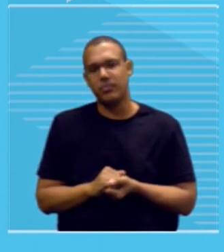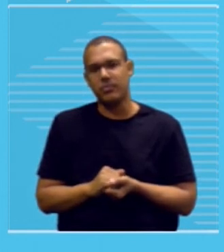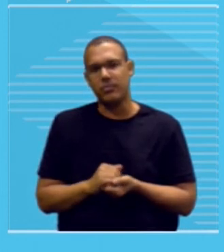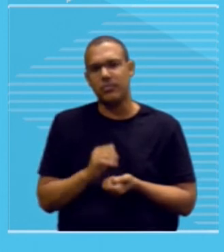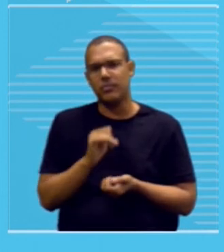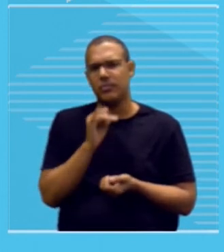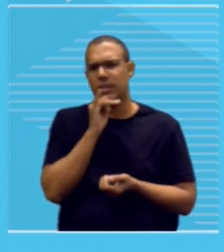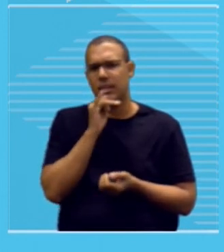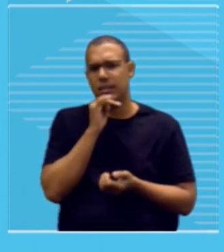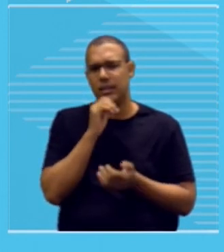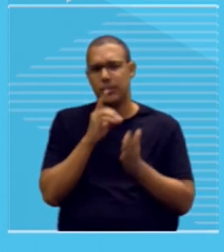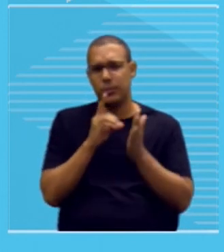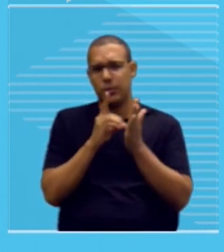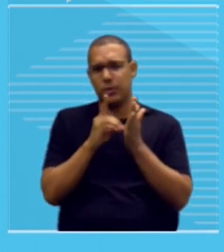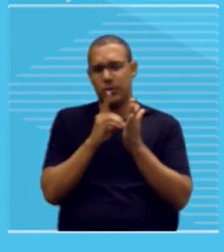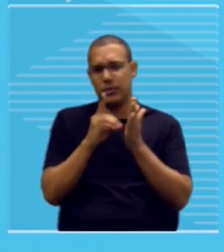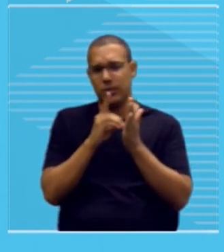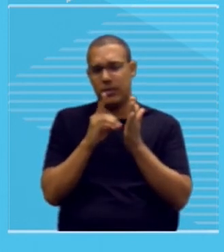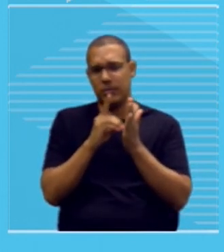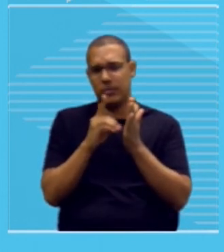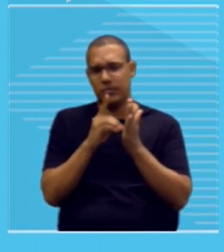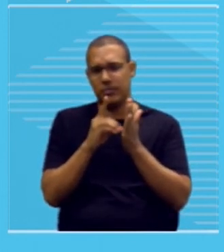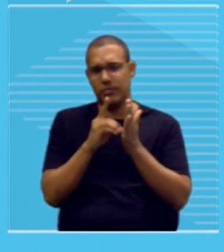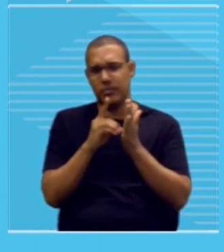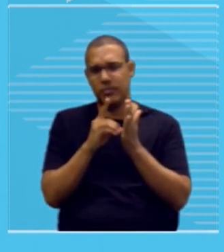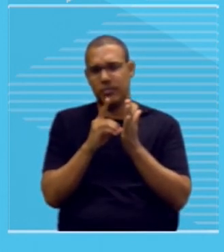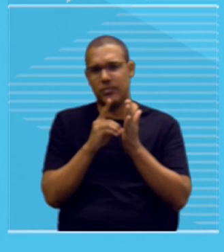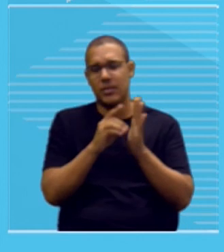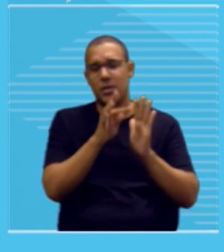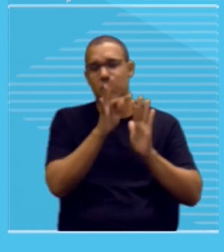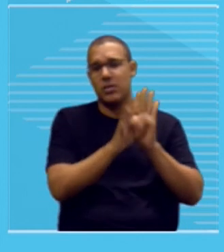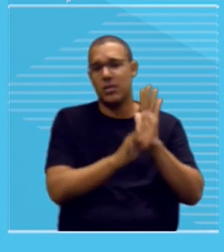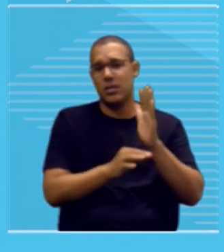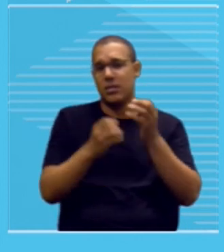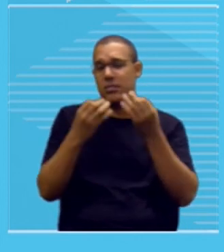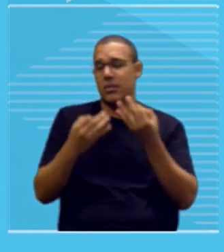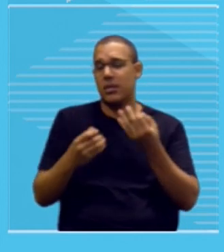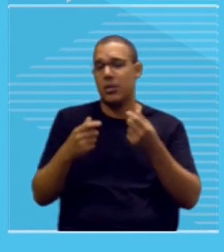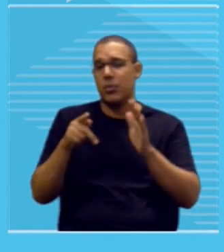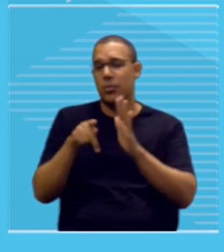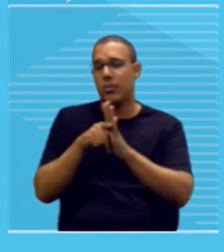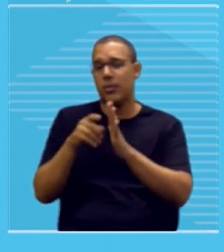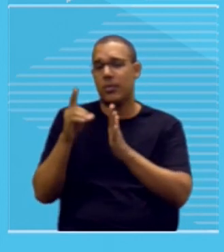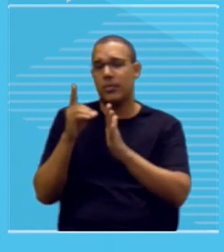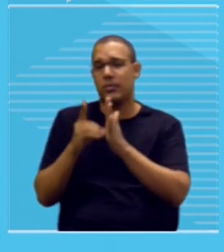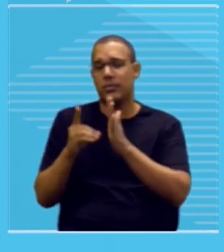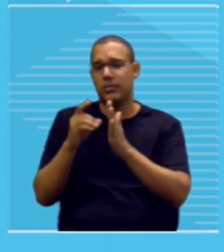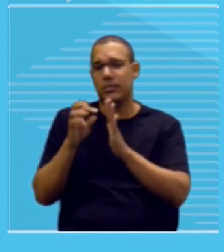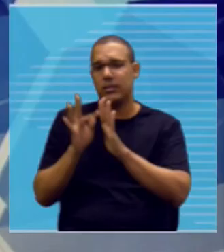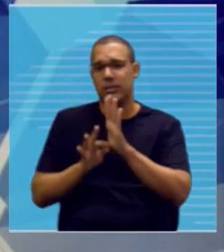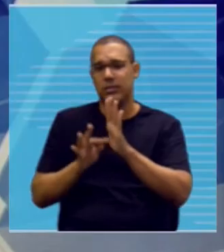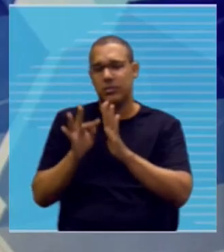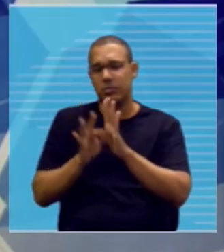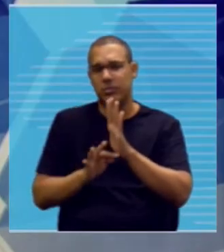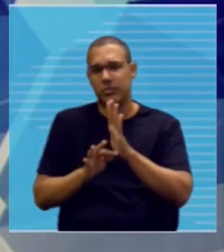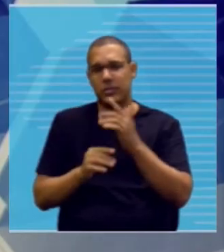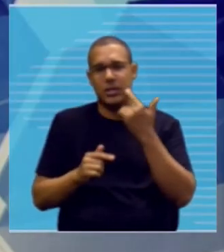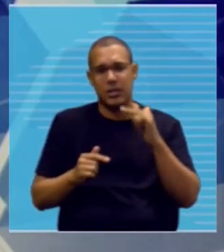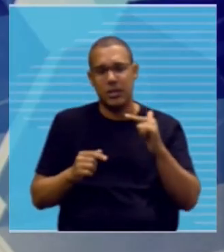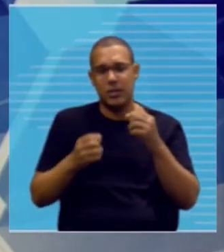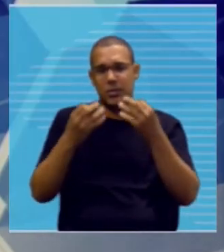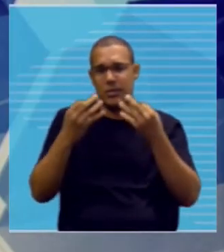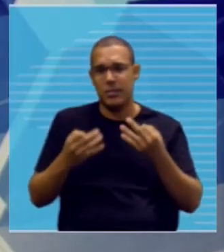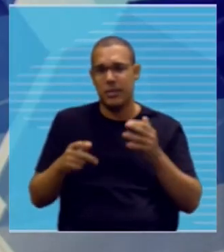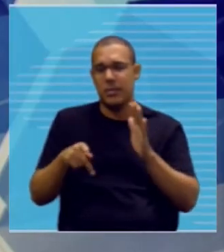um dicionário o que que um dicionário gente é o texto falando dele mesmo é a língua explicando a própria língua